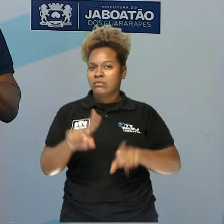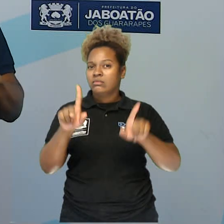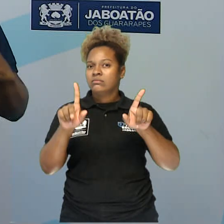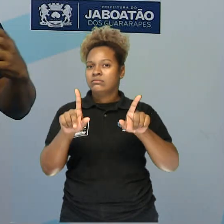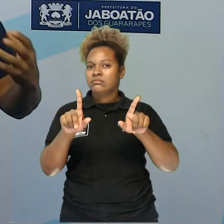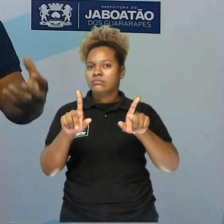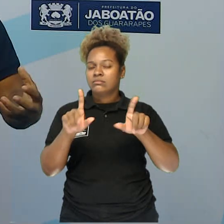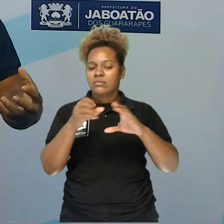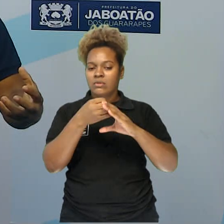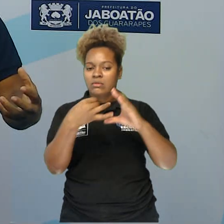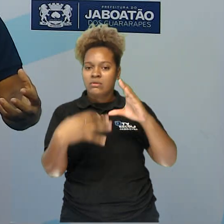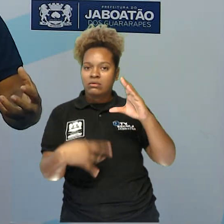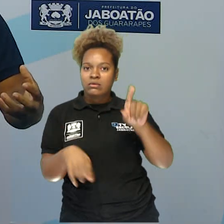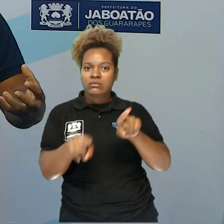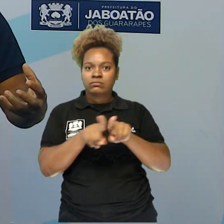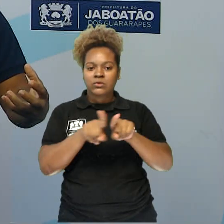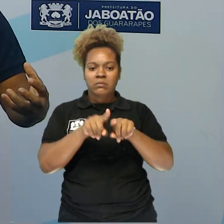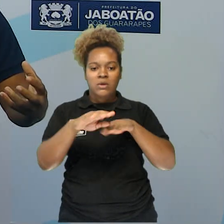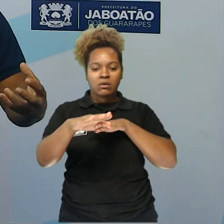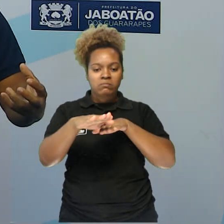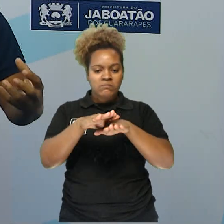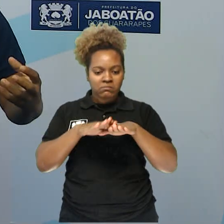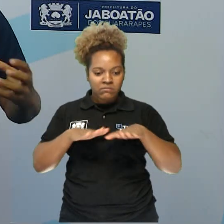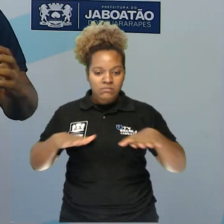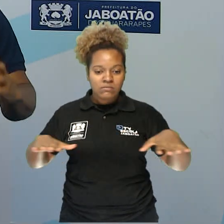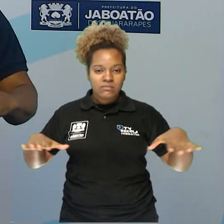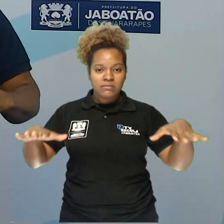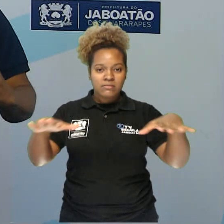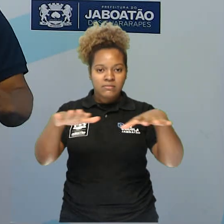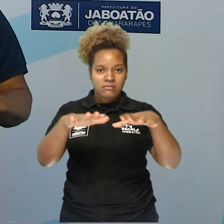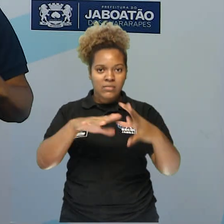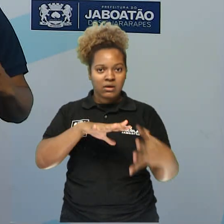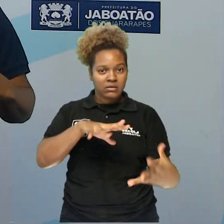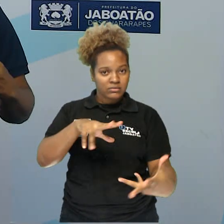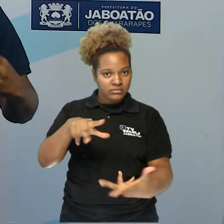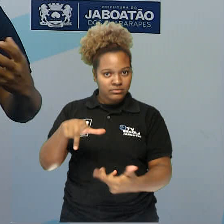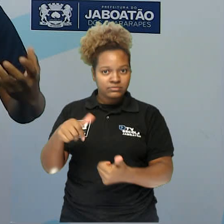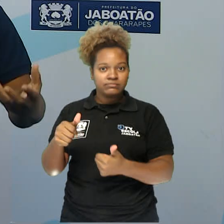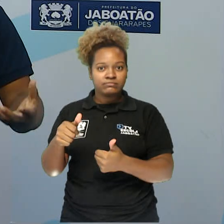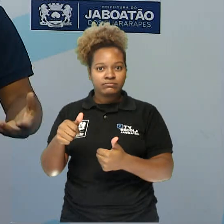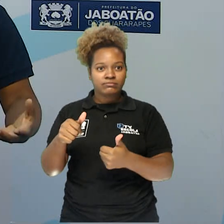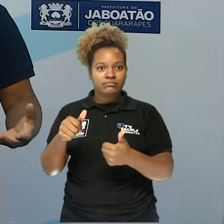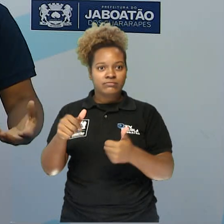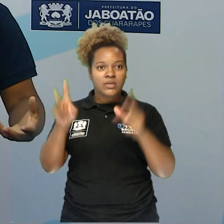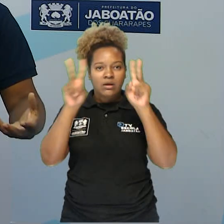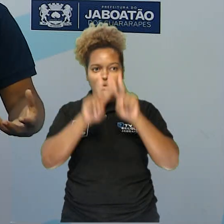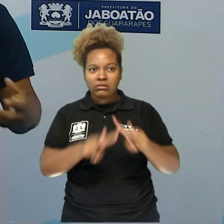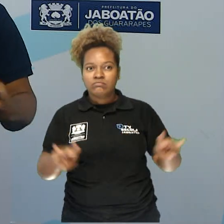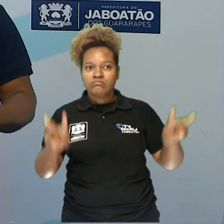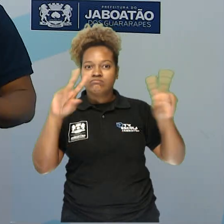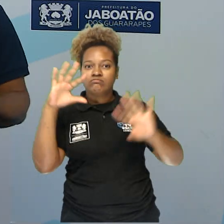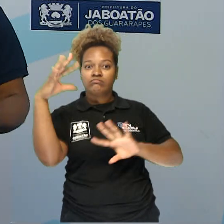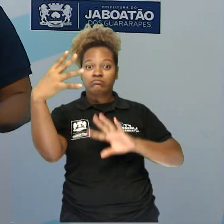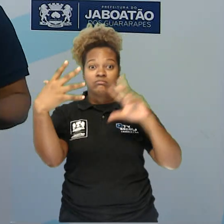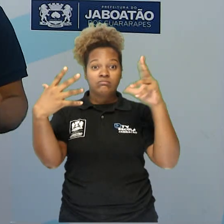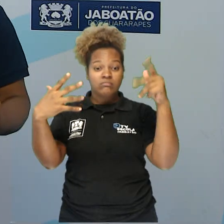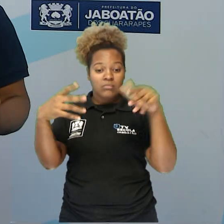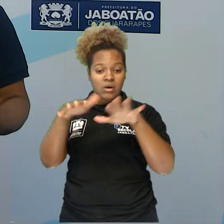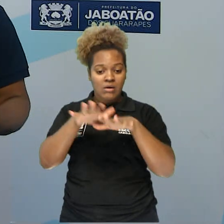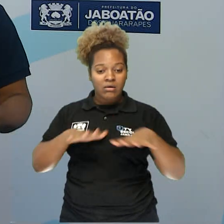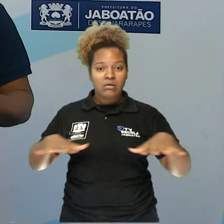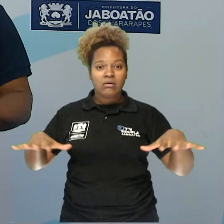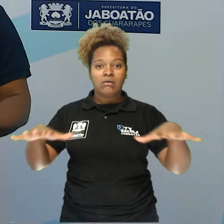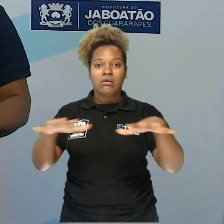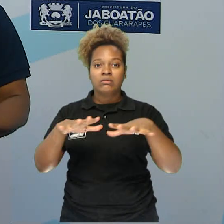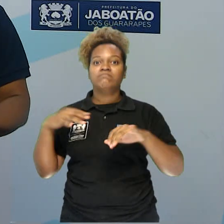e caracteriza a superfície da Terra, né? Caracteriza a paisagem natural e tem uma grande